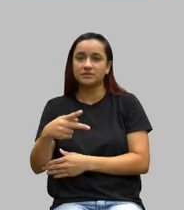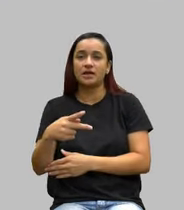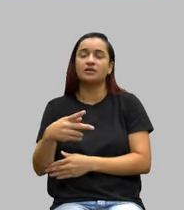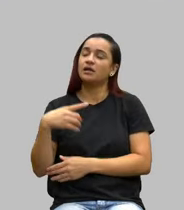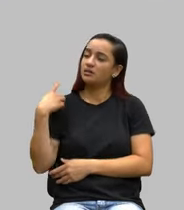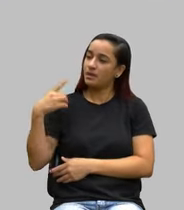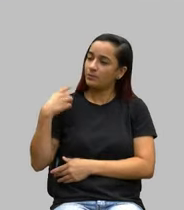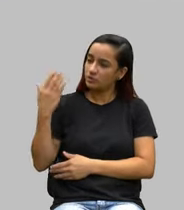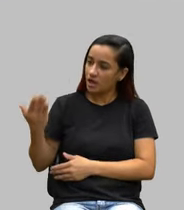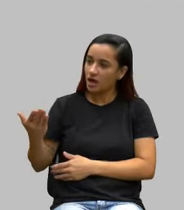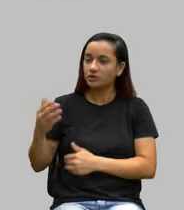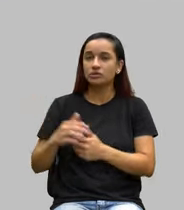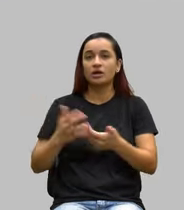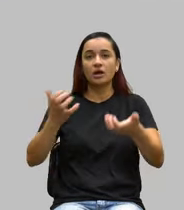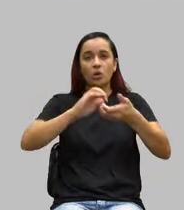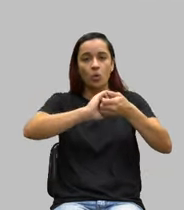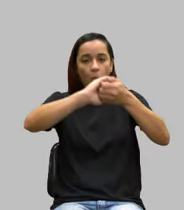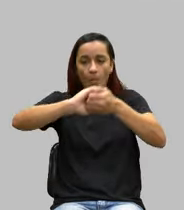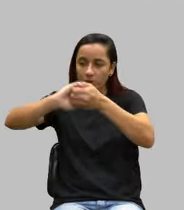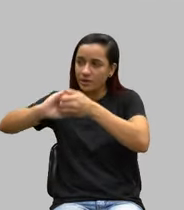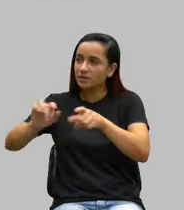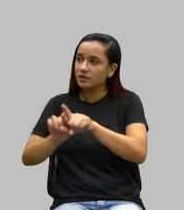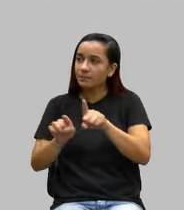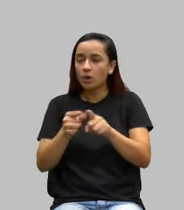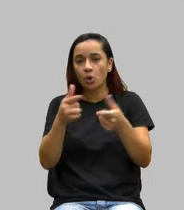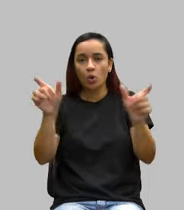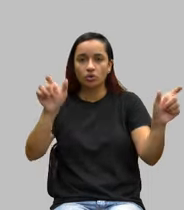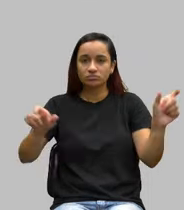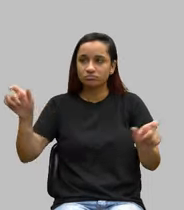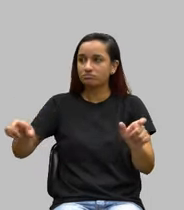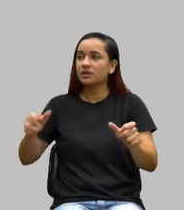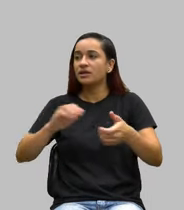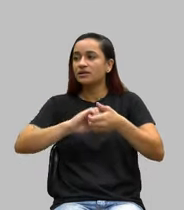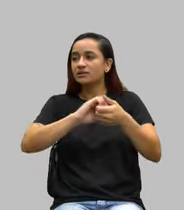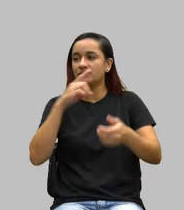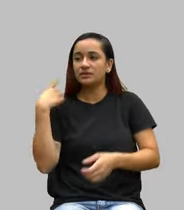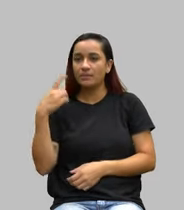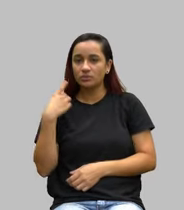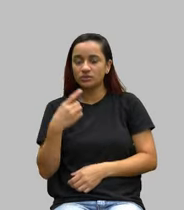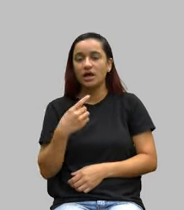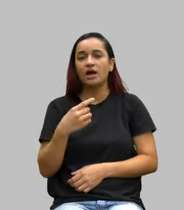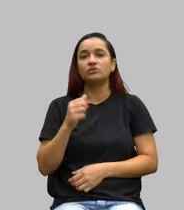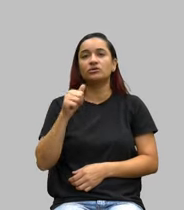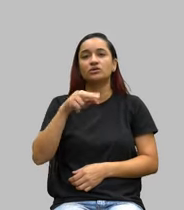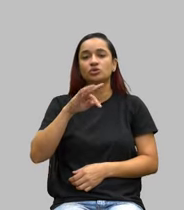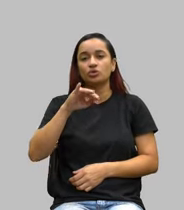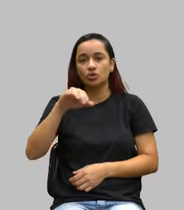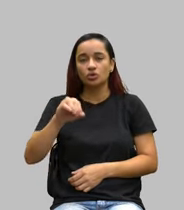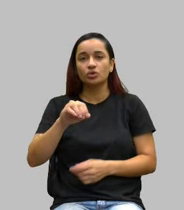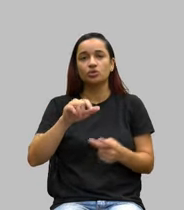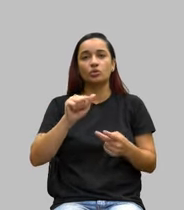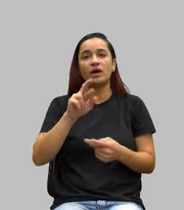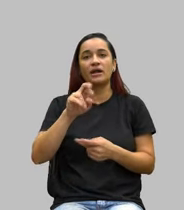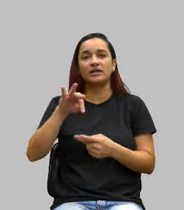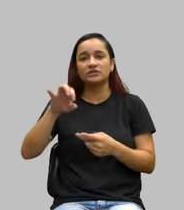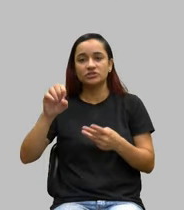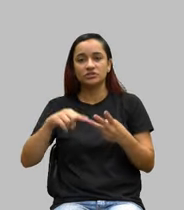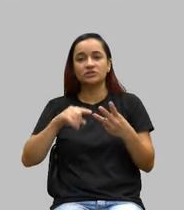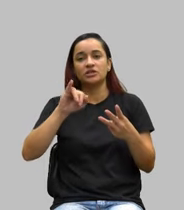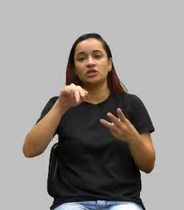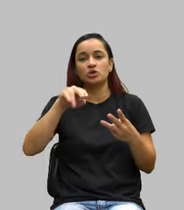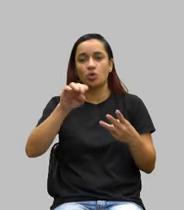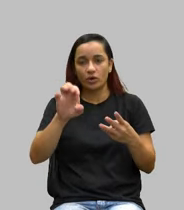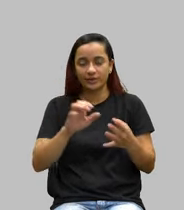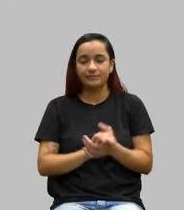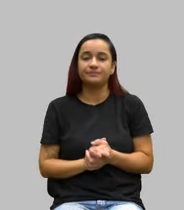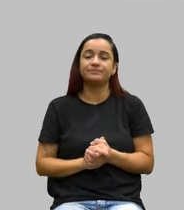e cumprimento aqui também os demais deputados aqui presentes na mesa busco Antônio Carlos Arantes laviola e a ion